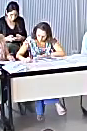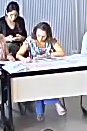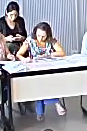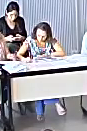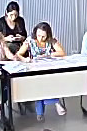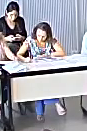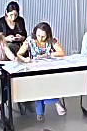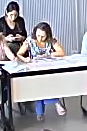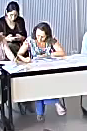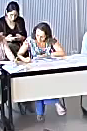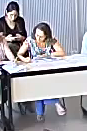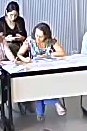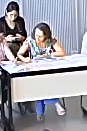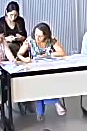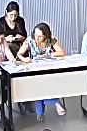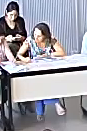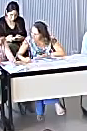bom